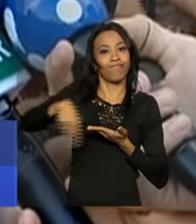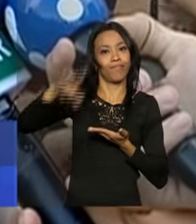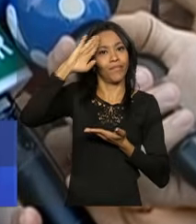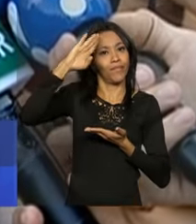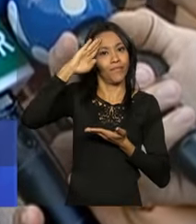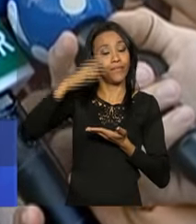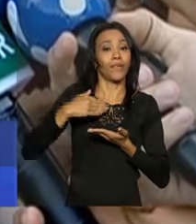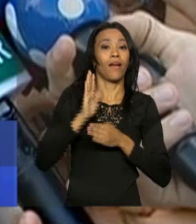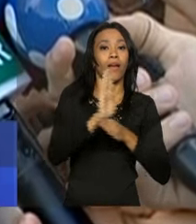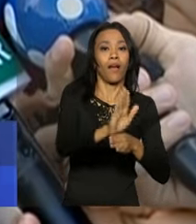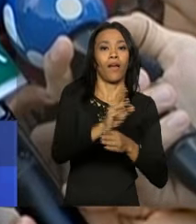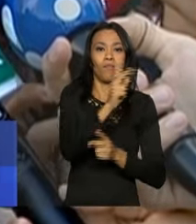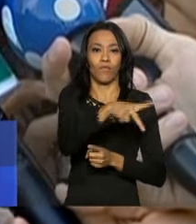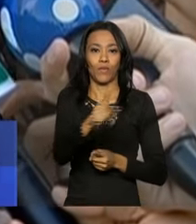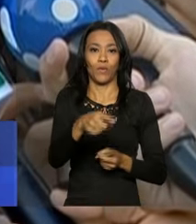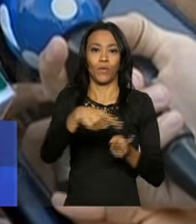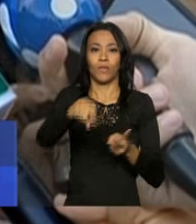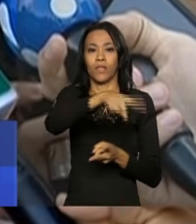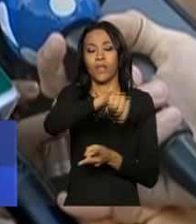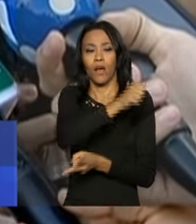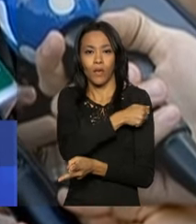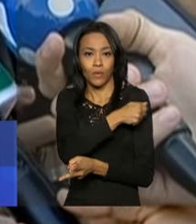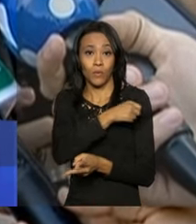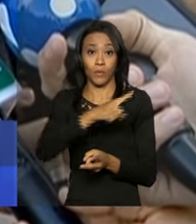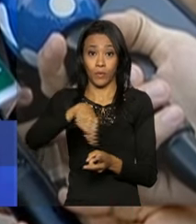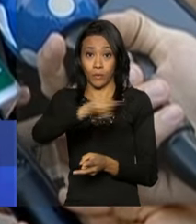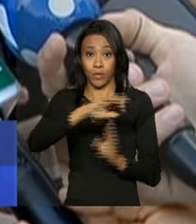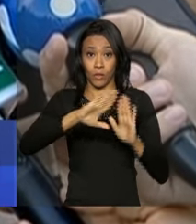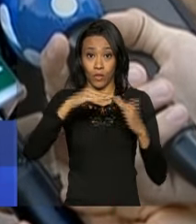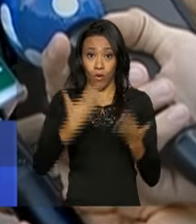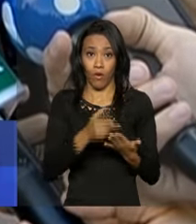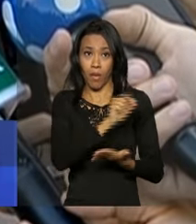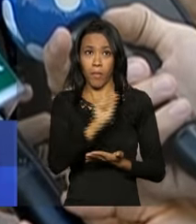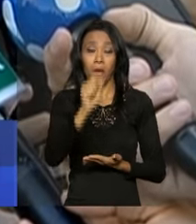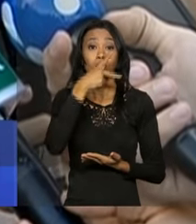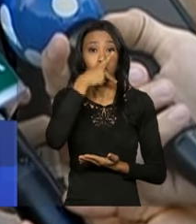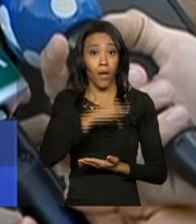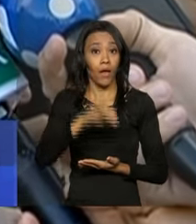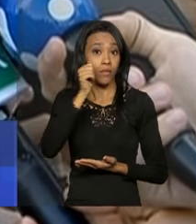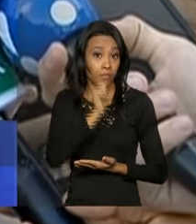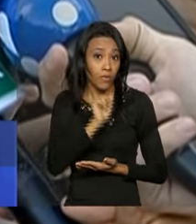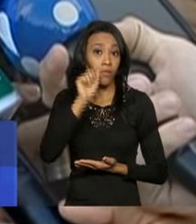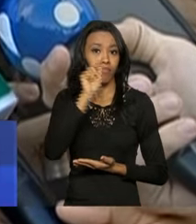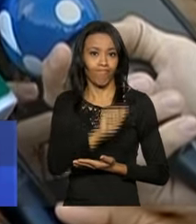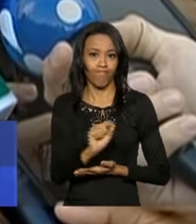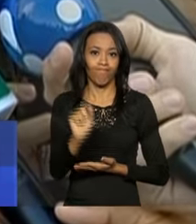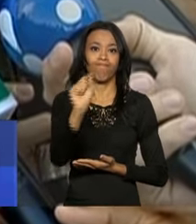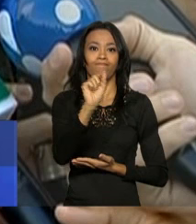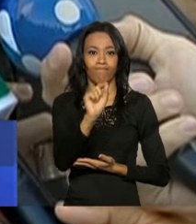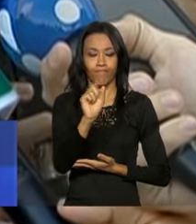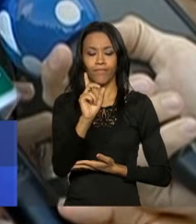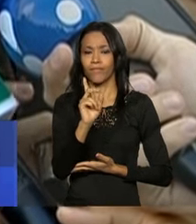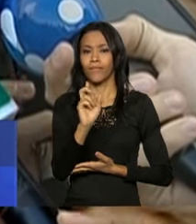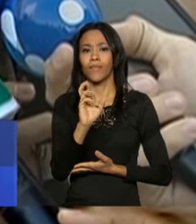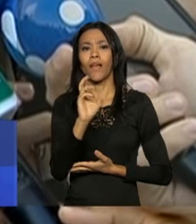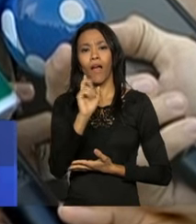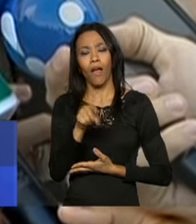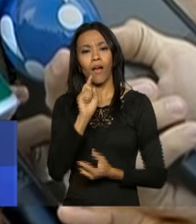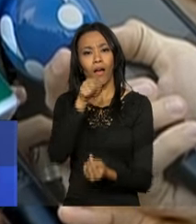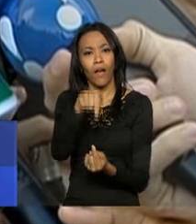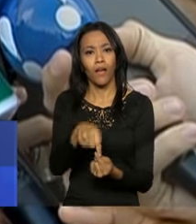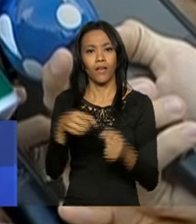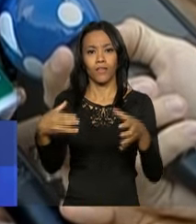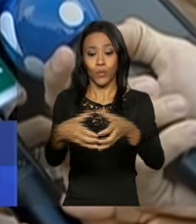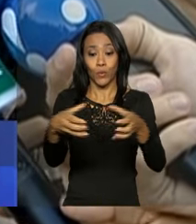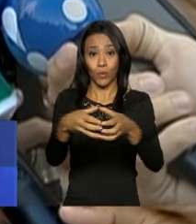aos professores, aos alunos e alunas, aos pais e mães, para a